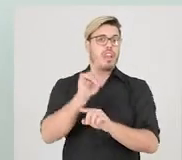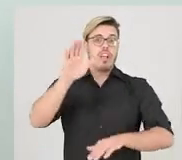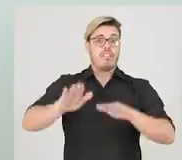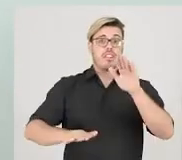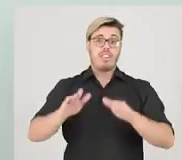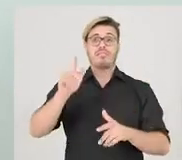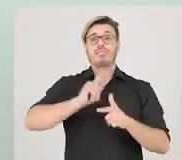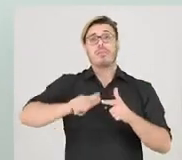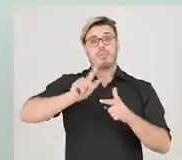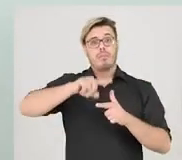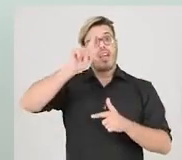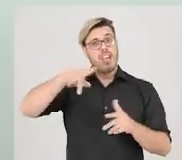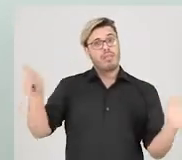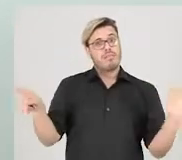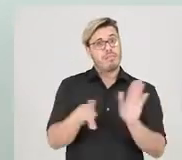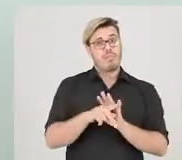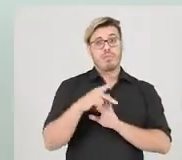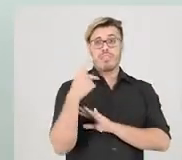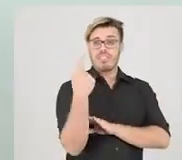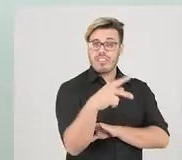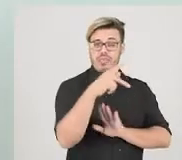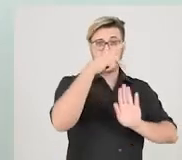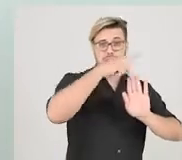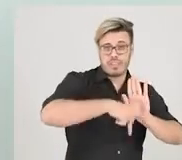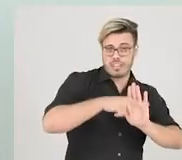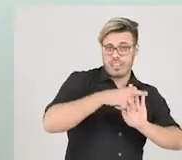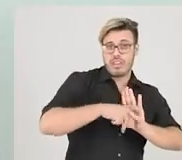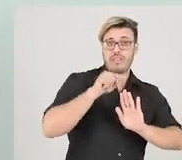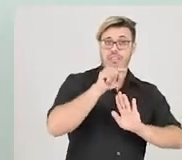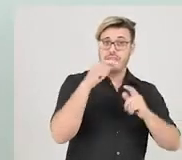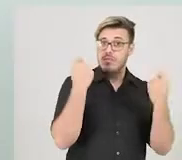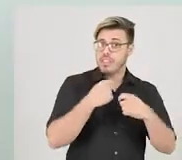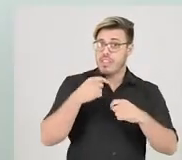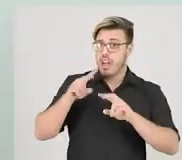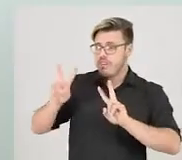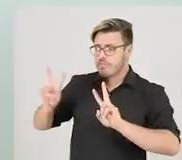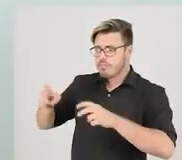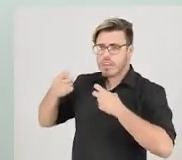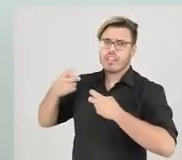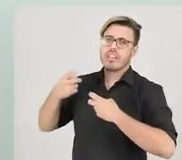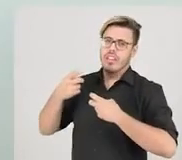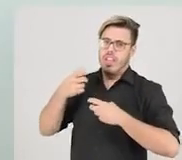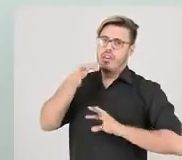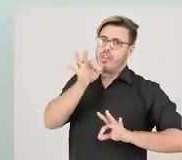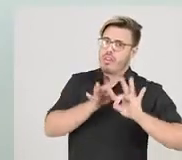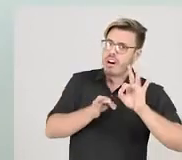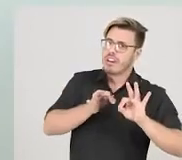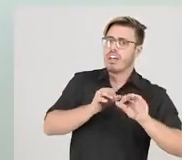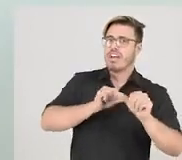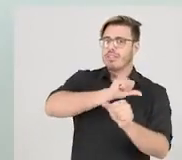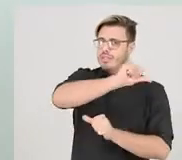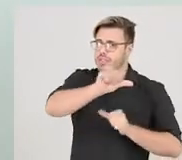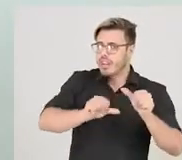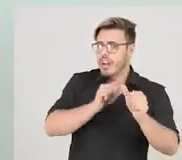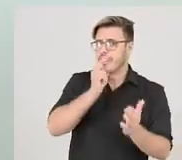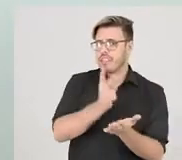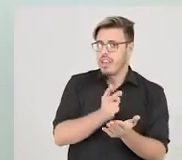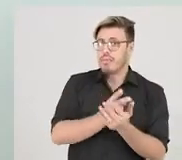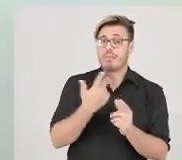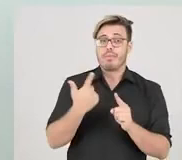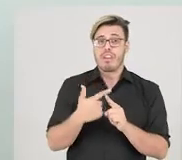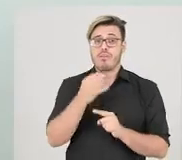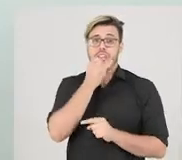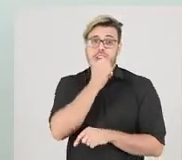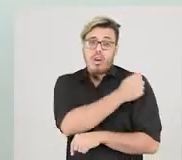em sala de aula. Porque o menino, deficiência ele já tem, isso já é sabido. E nós estamos lá para oferecer um processo